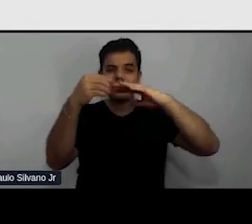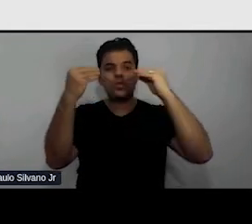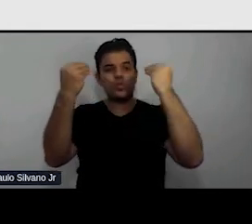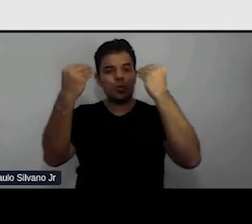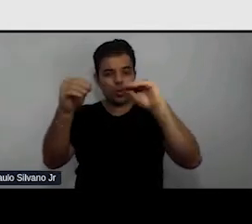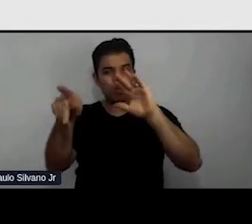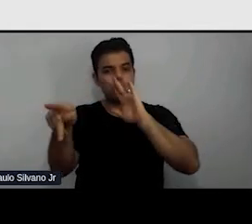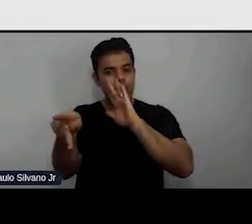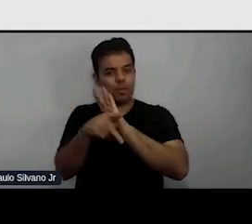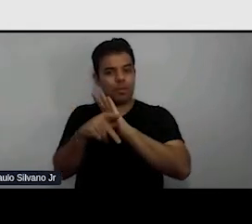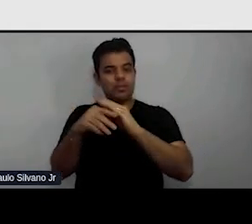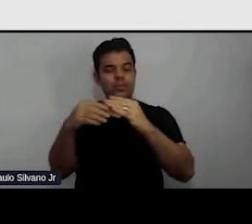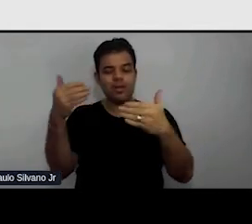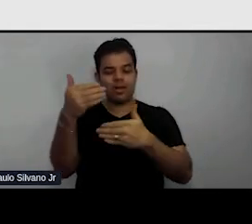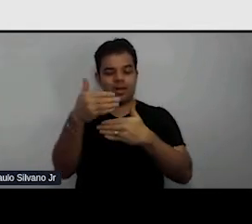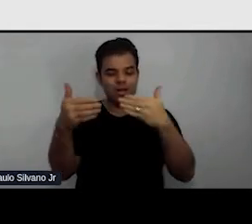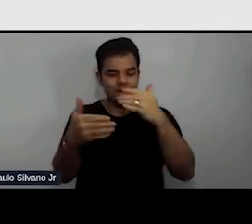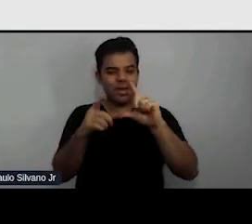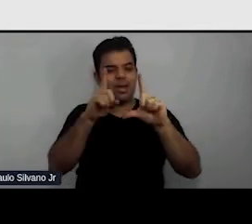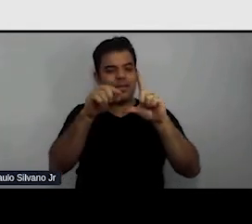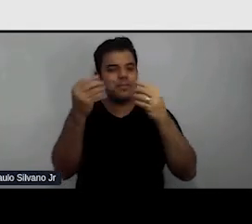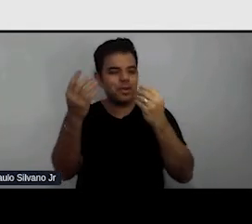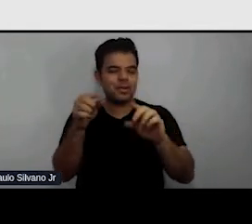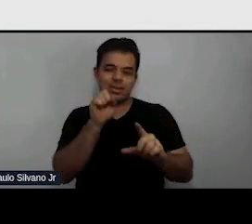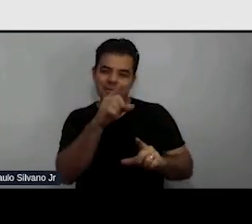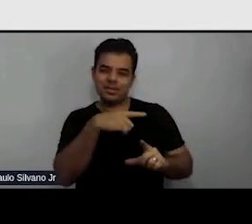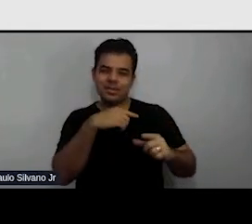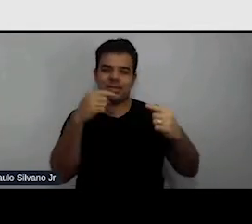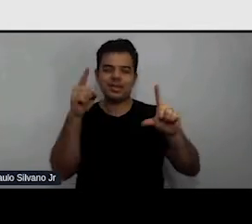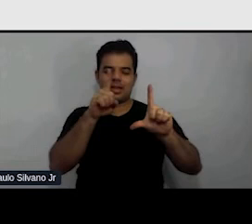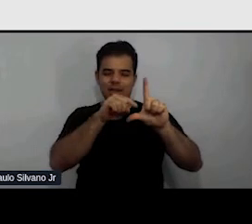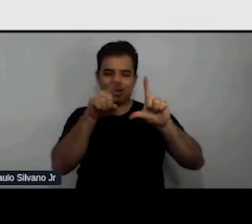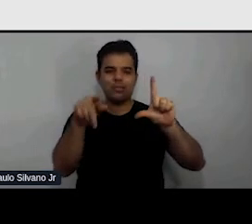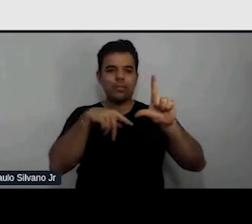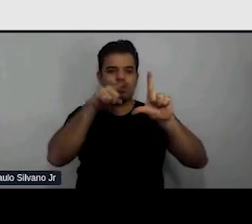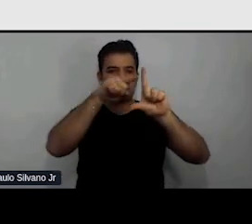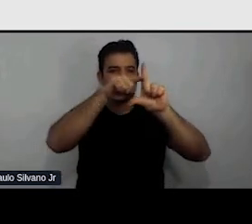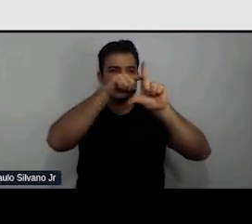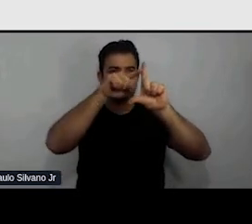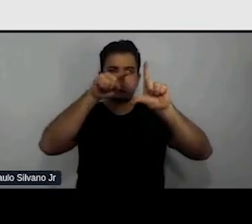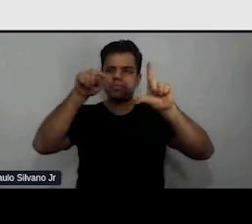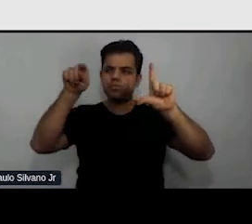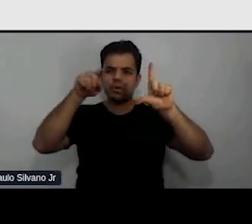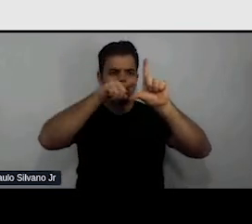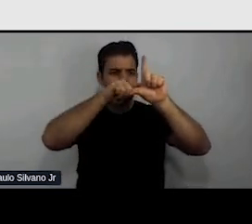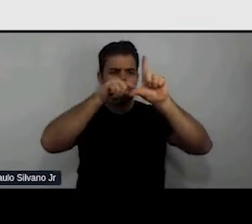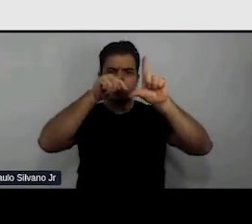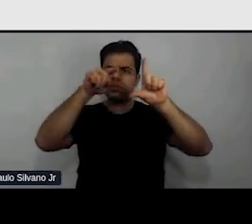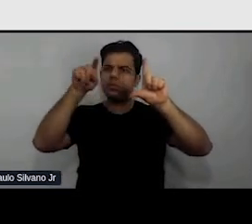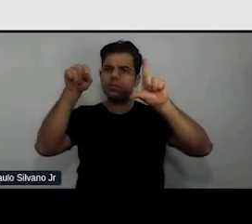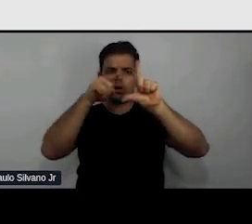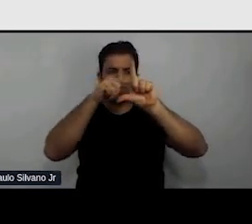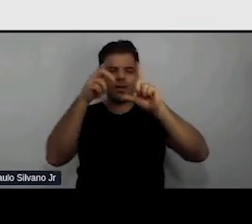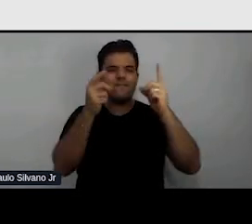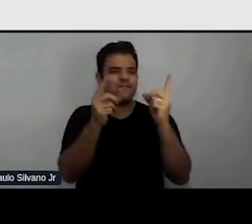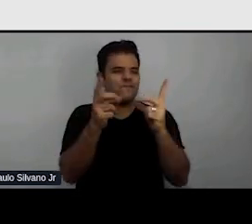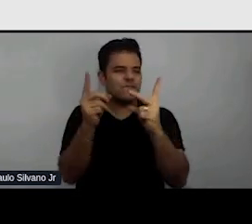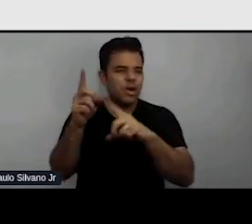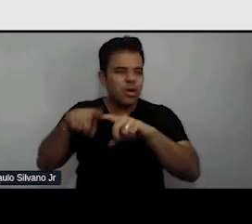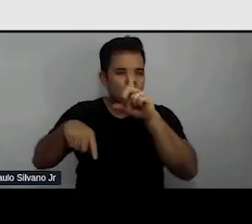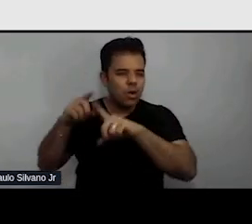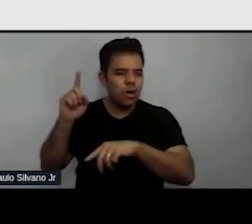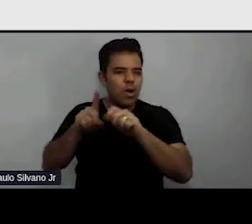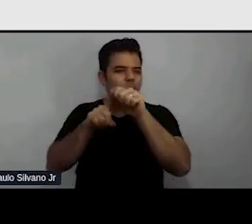do gráfico. Aqui a gente tem um gráfico de linha com vendas de produtos por mês, para um